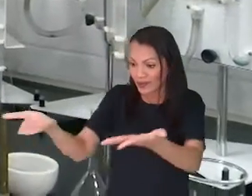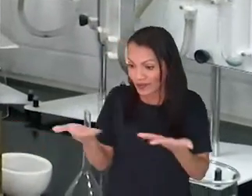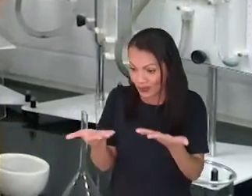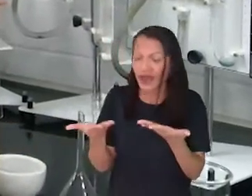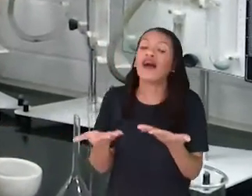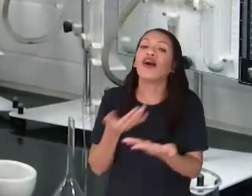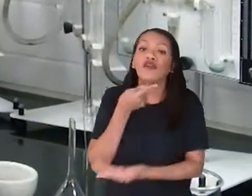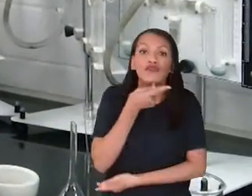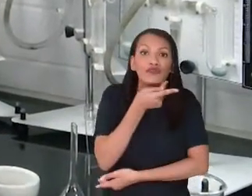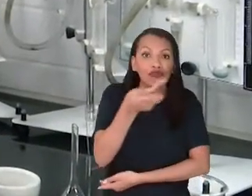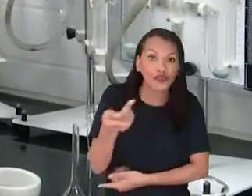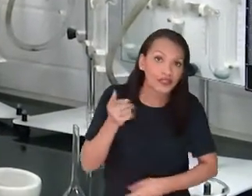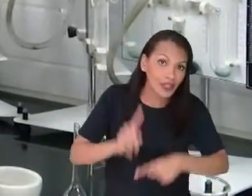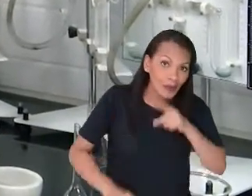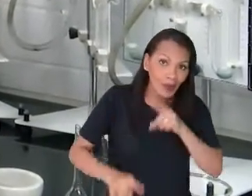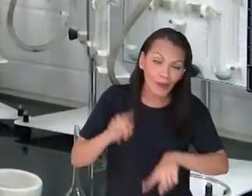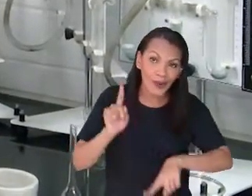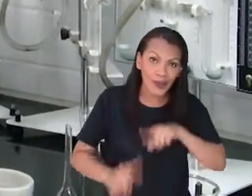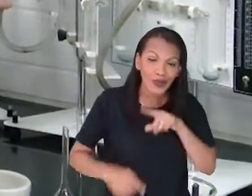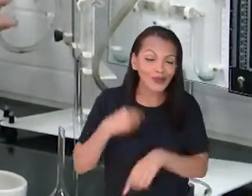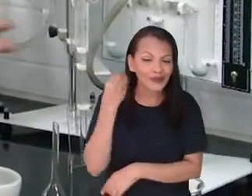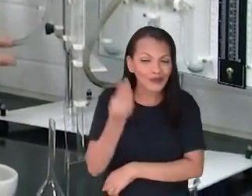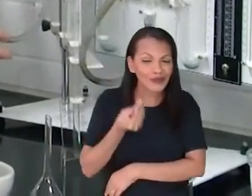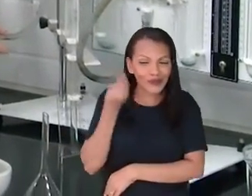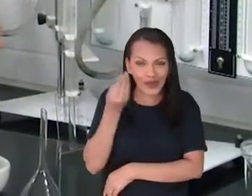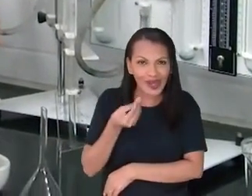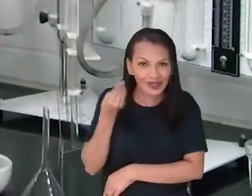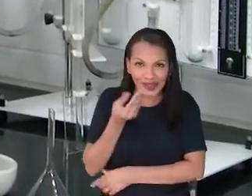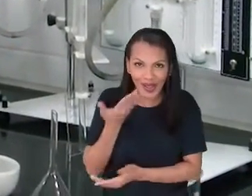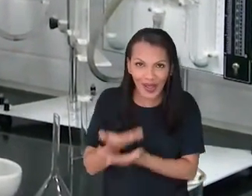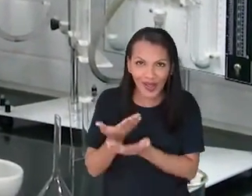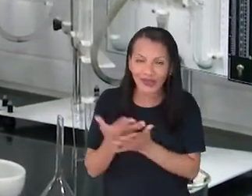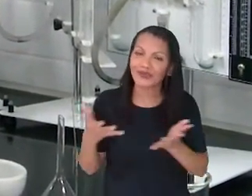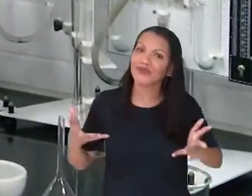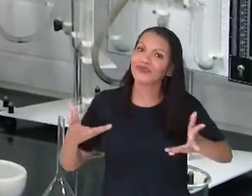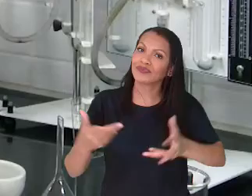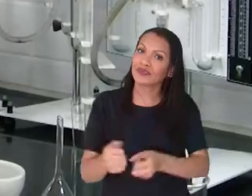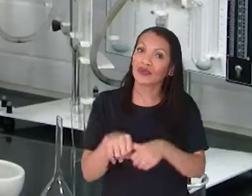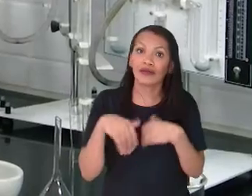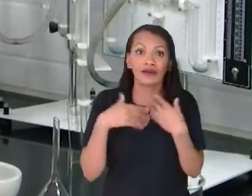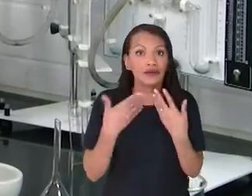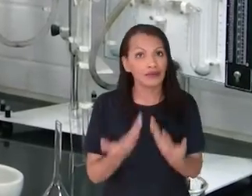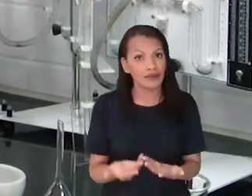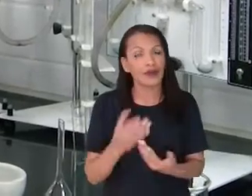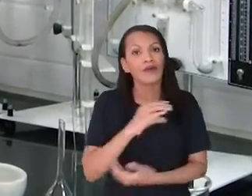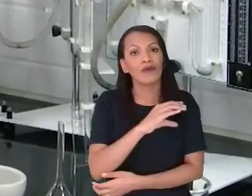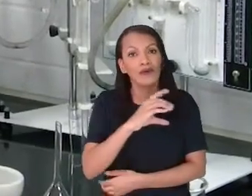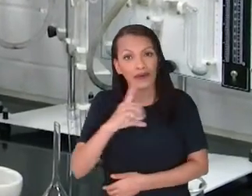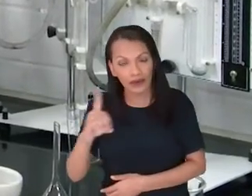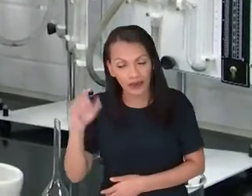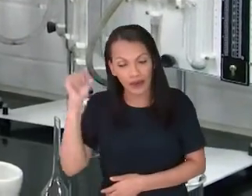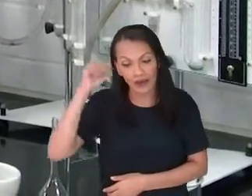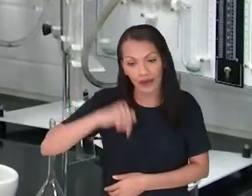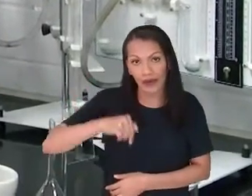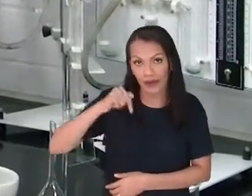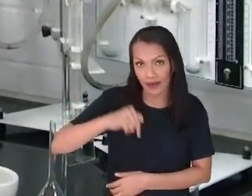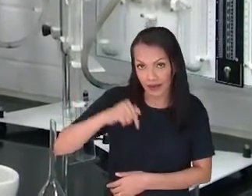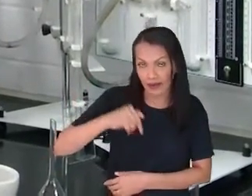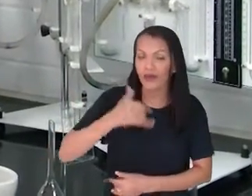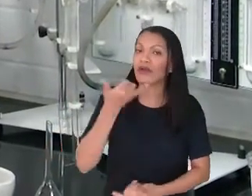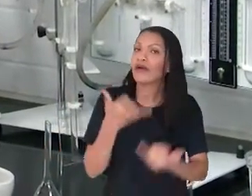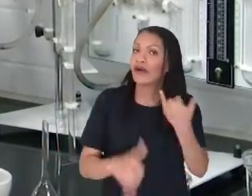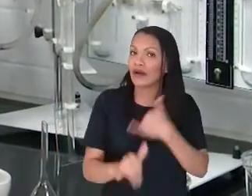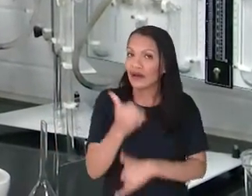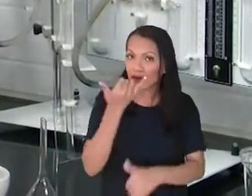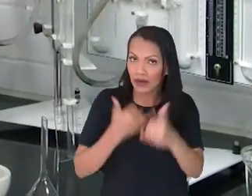aqui visitar o laboratório e fazer essa aula maravilhosa. Então, a coordenadora aqui do